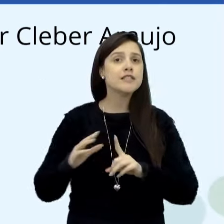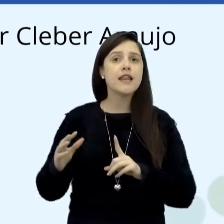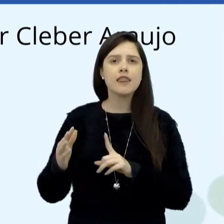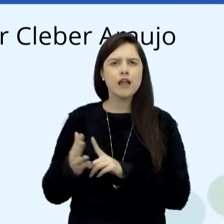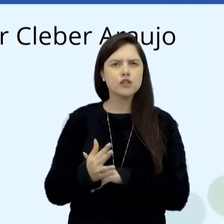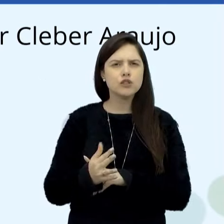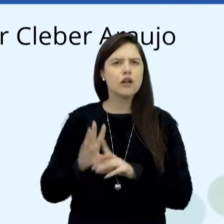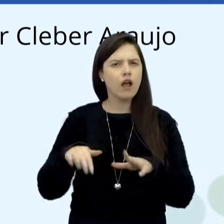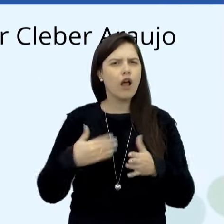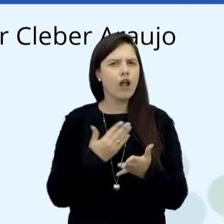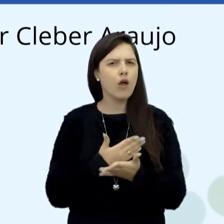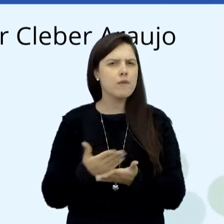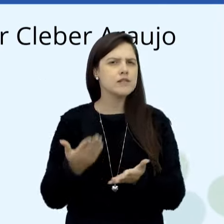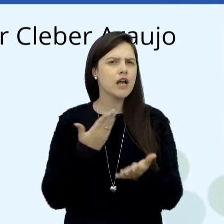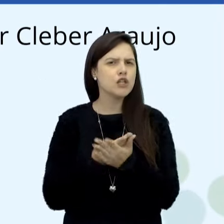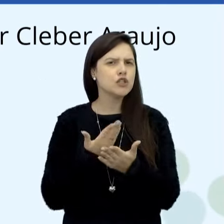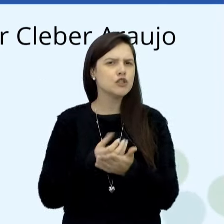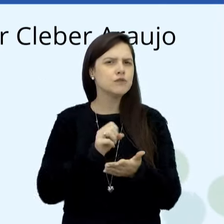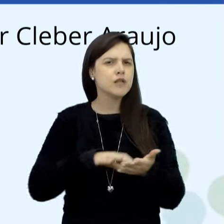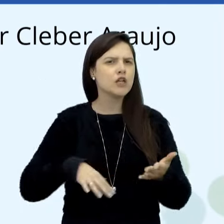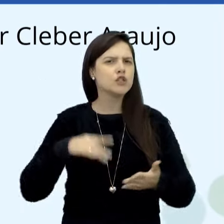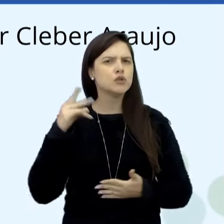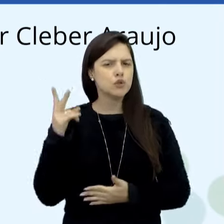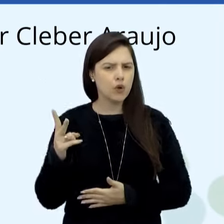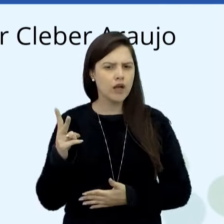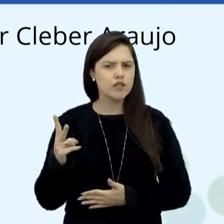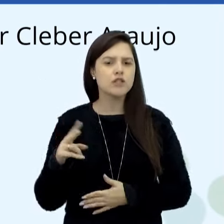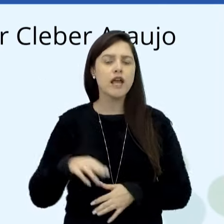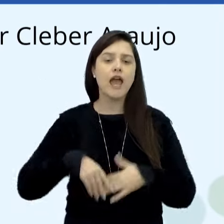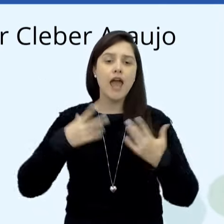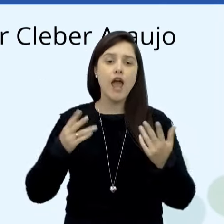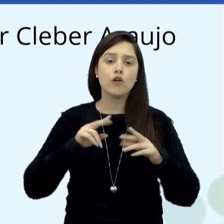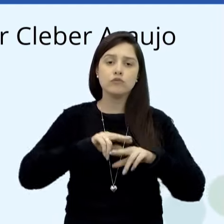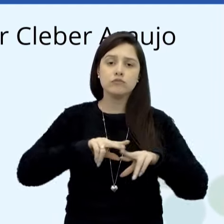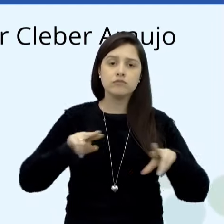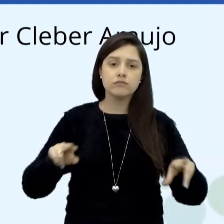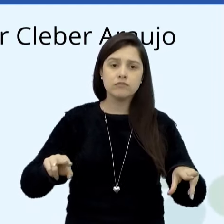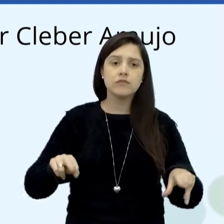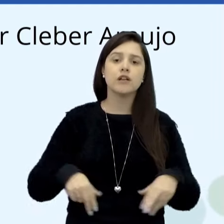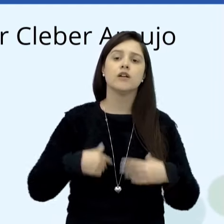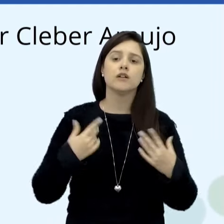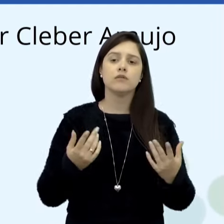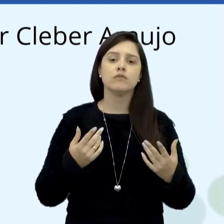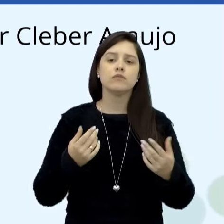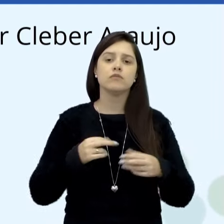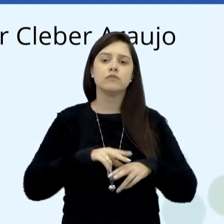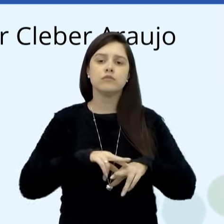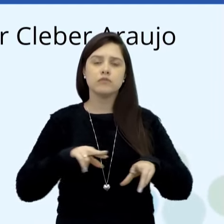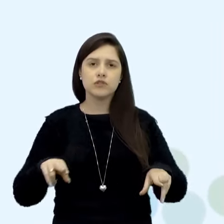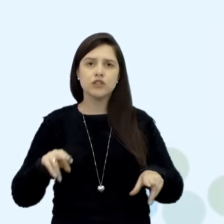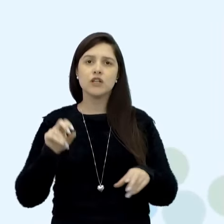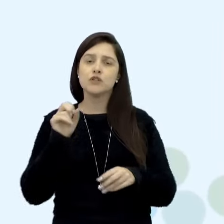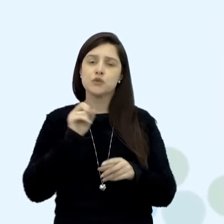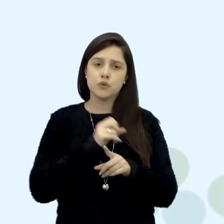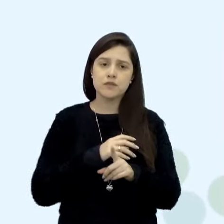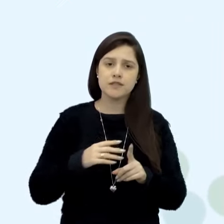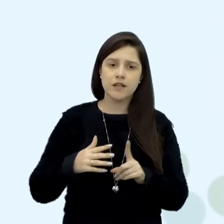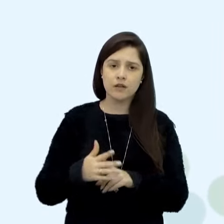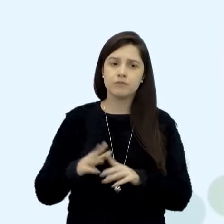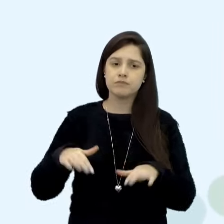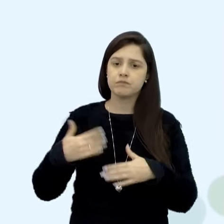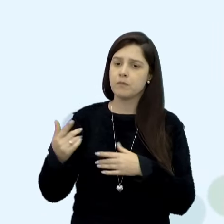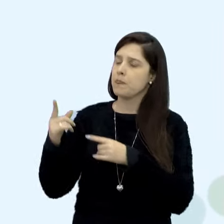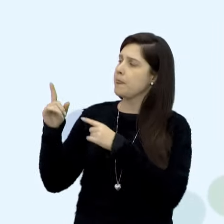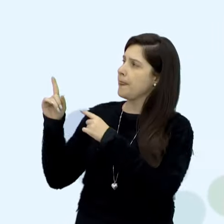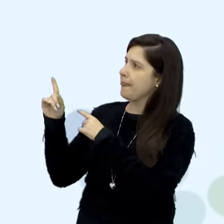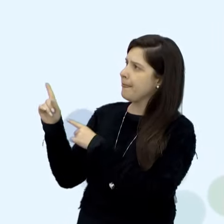Então, estamos começando a atividade 2, que é os tipos de paisagem e a sua dinâmica com a sociedade. Vamos dar uma